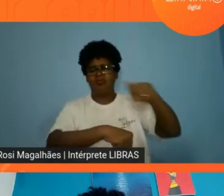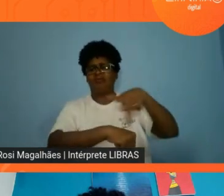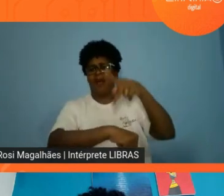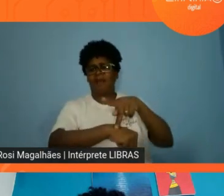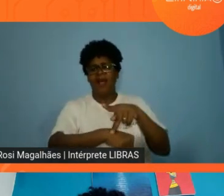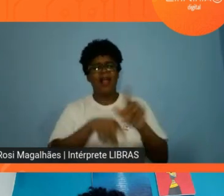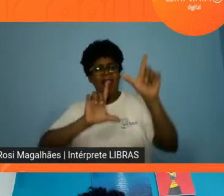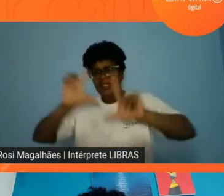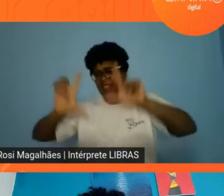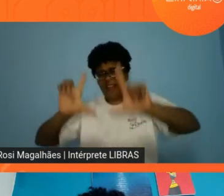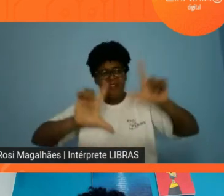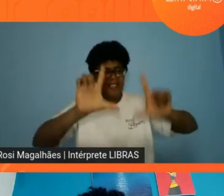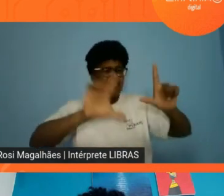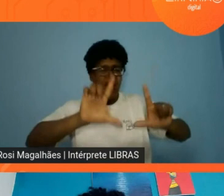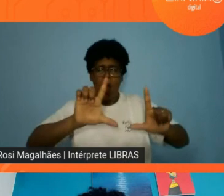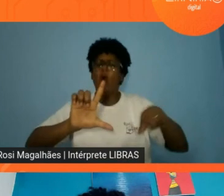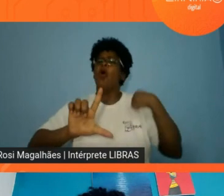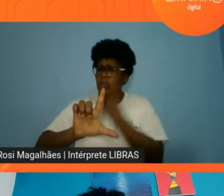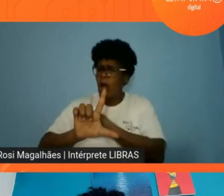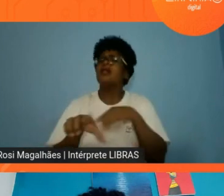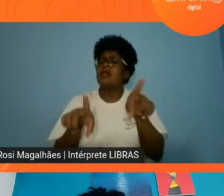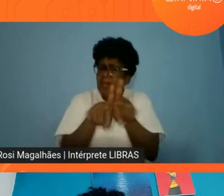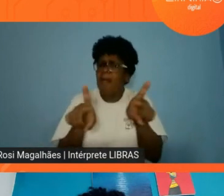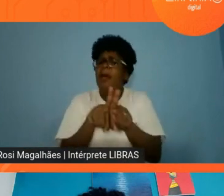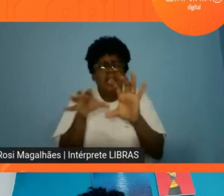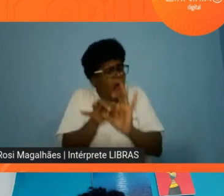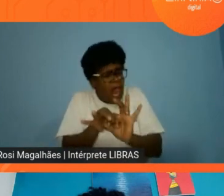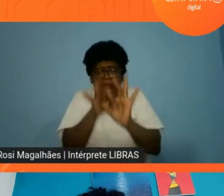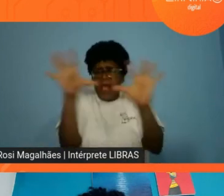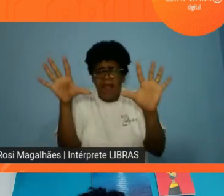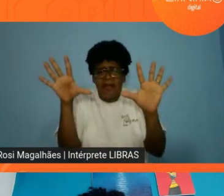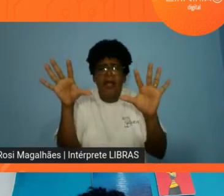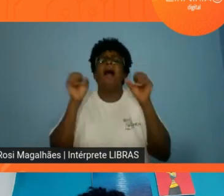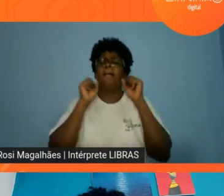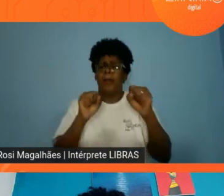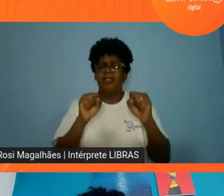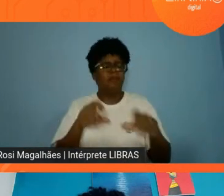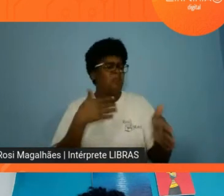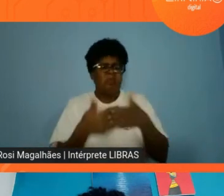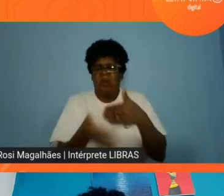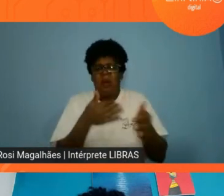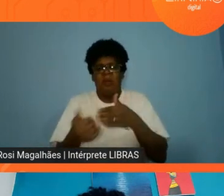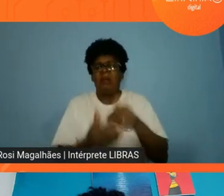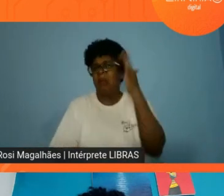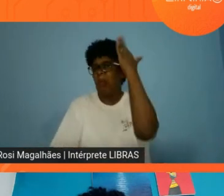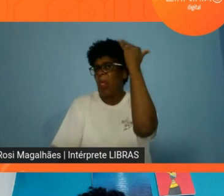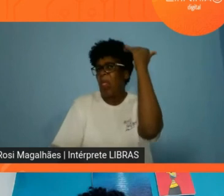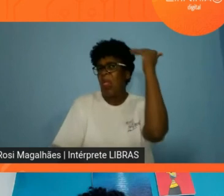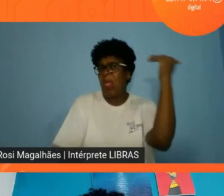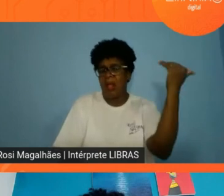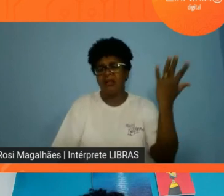né? Mas também nós, artistas independentes, sabe? Não só Maísa e Thiago Leifert, mas